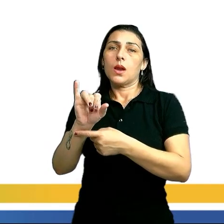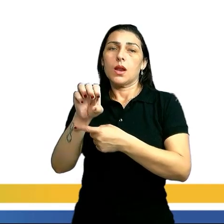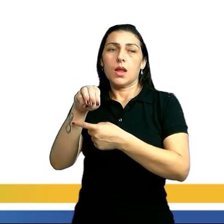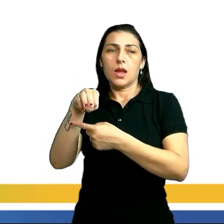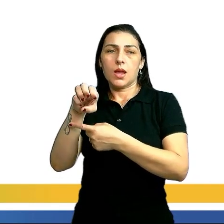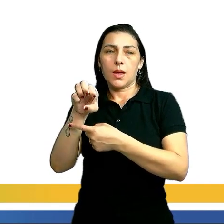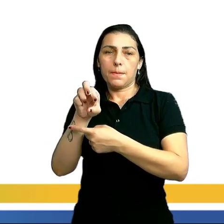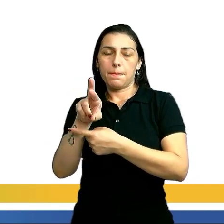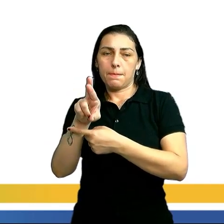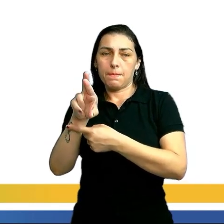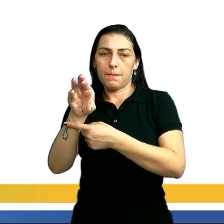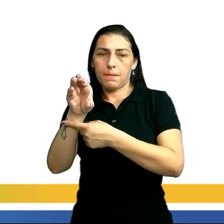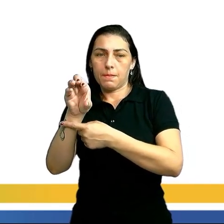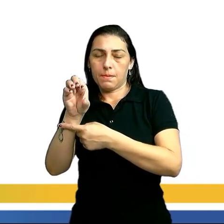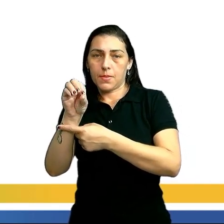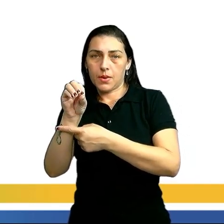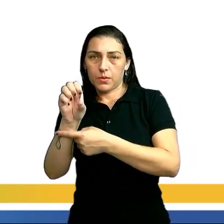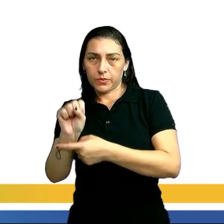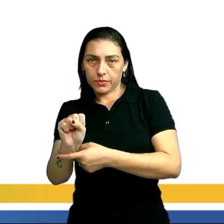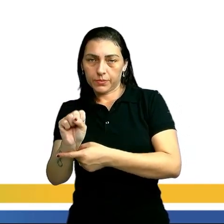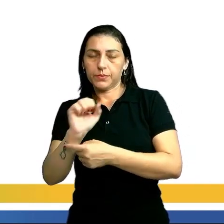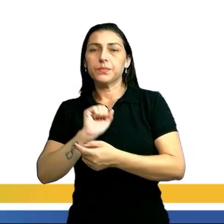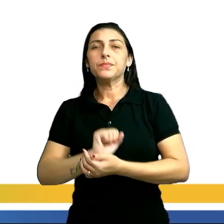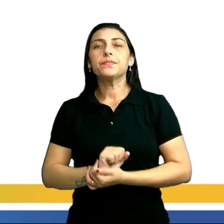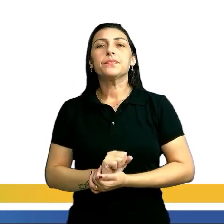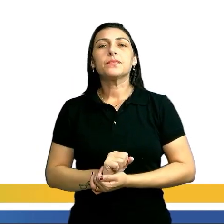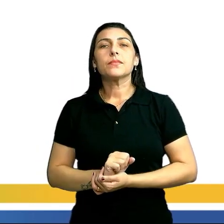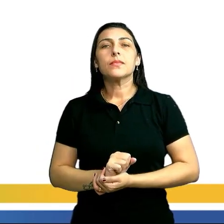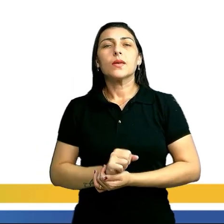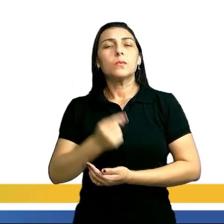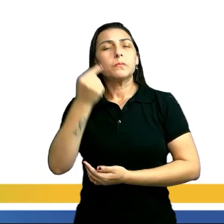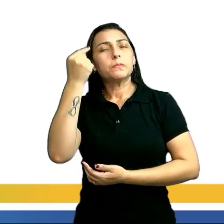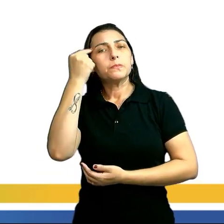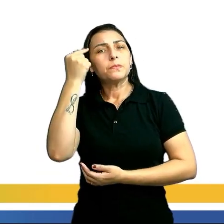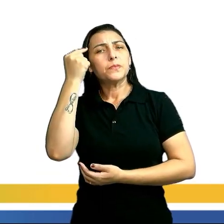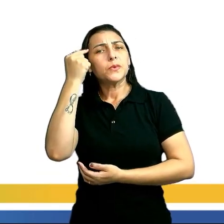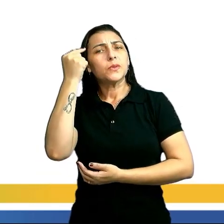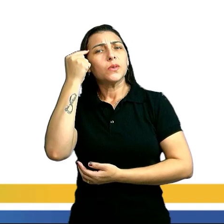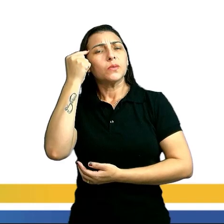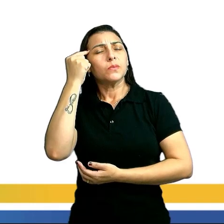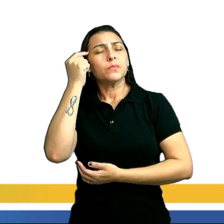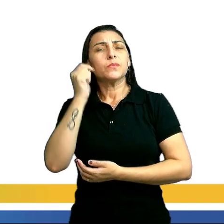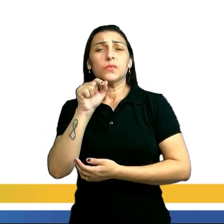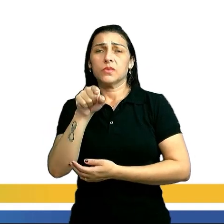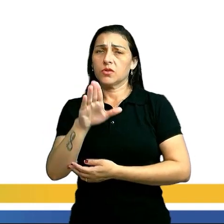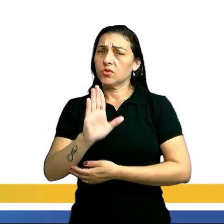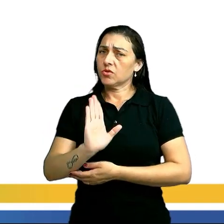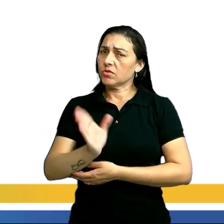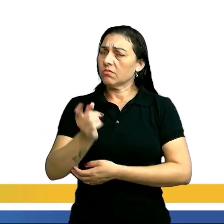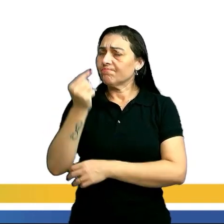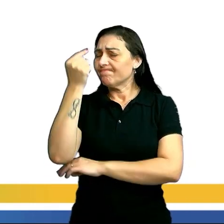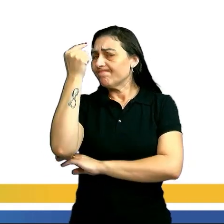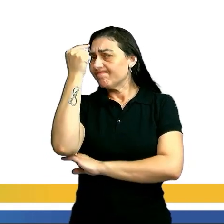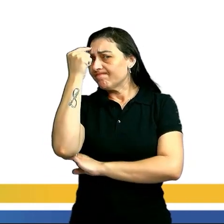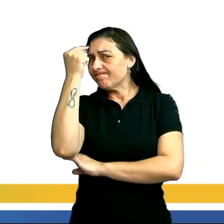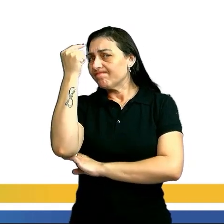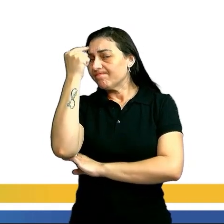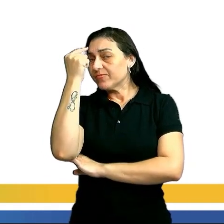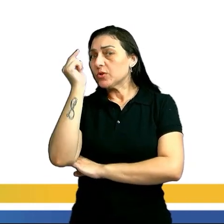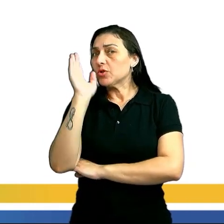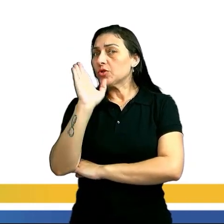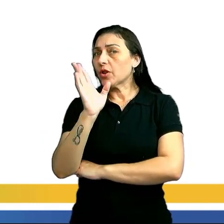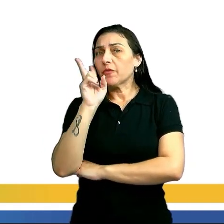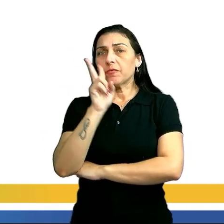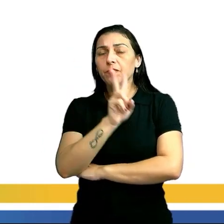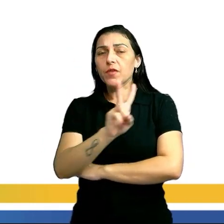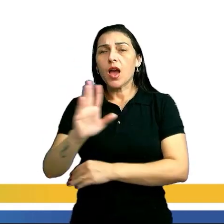tela, sobre polímeros. Então vamos pensar aí um pouquinho. Você já parou para pensar ou então já ouviu em